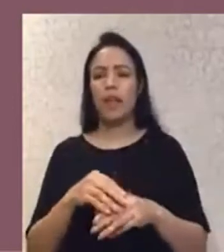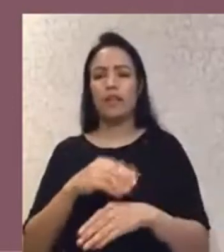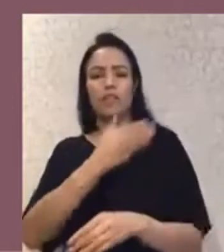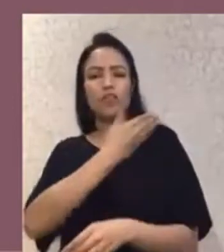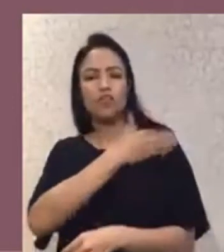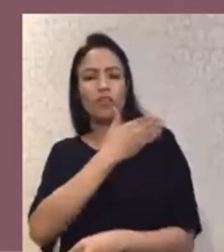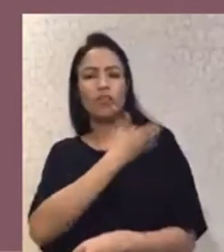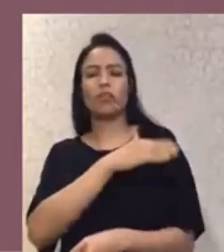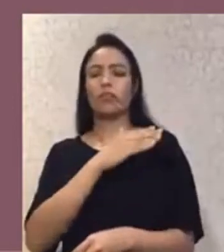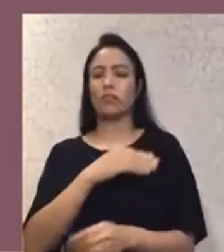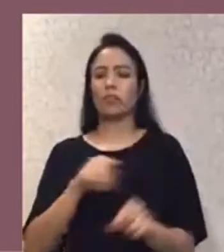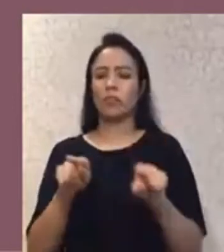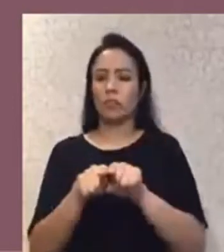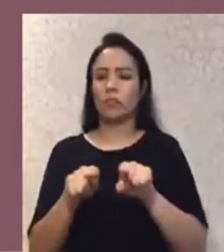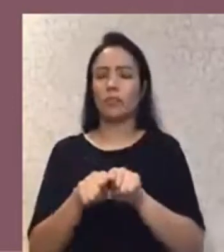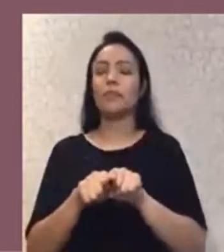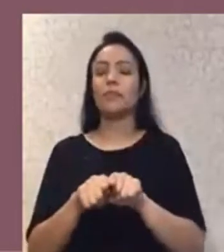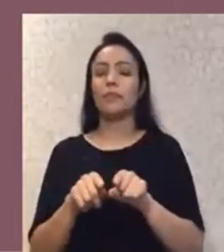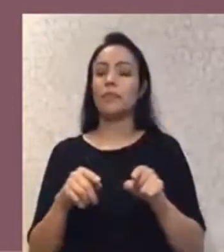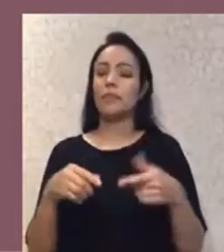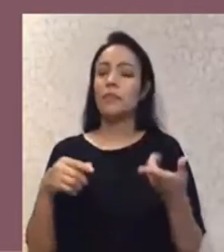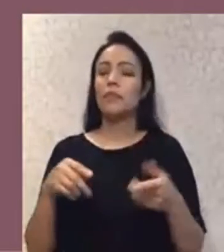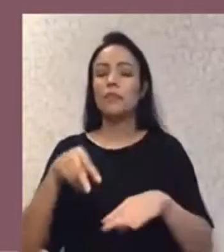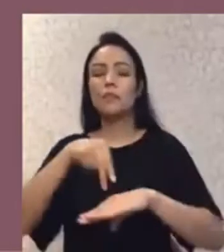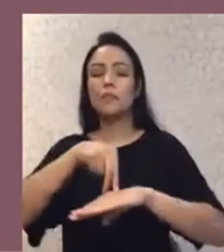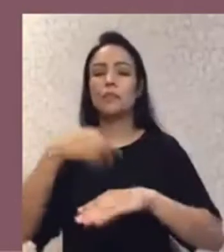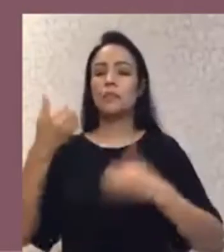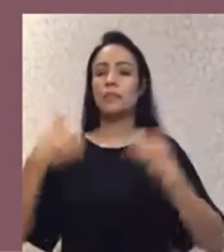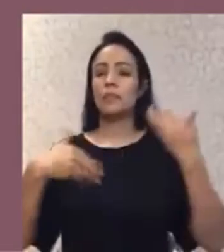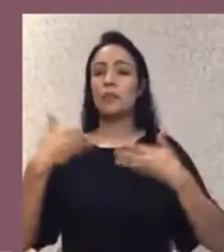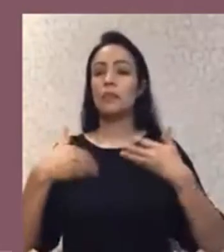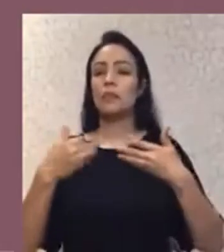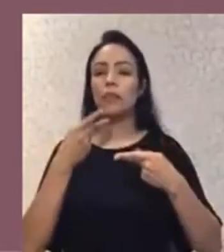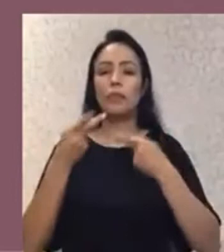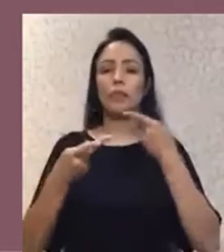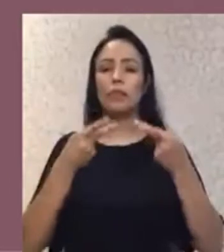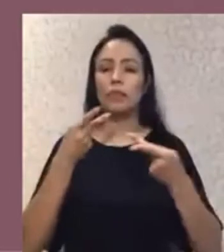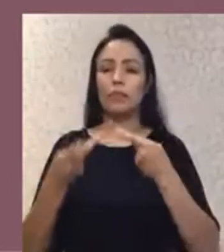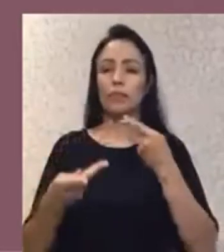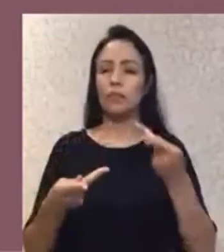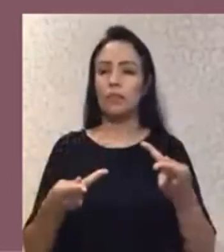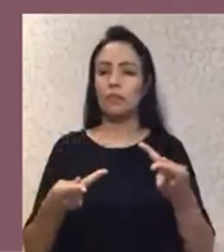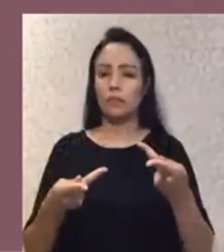pela produção de um discurso que propaga a